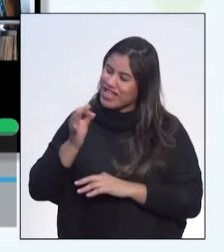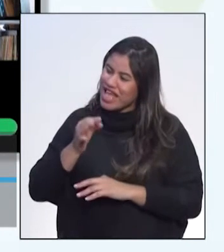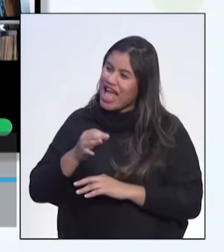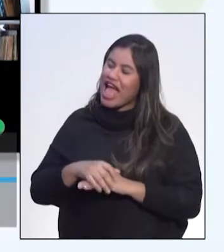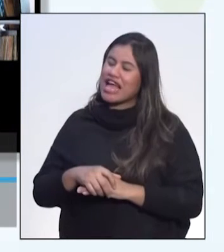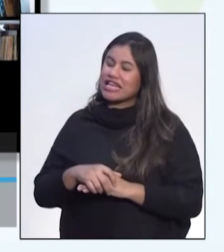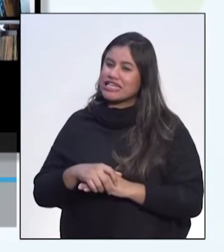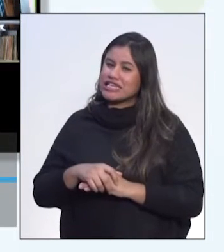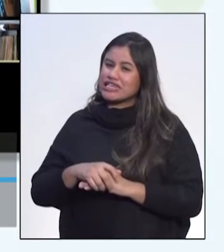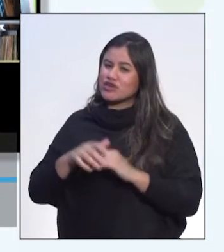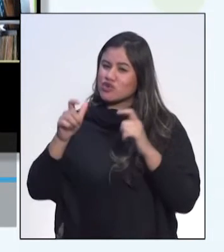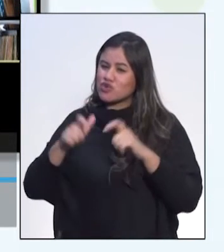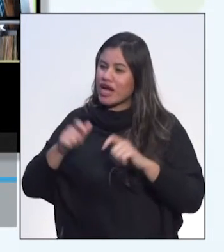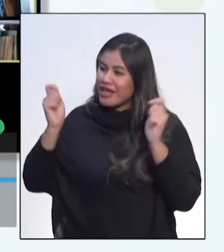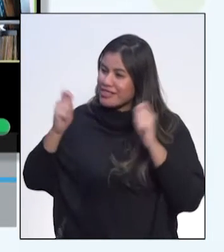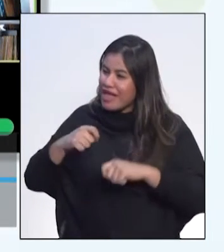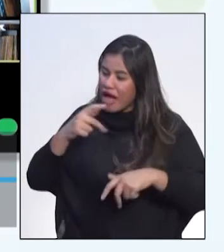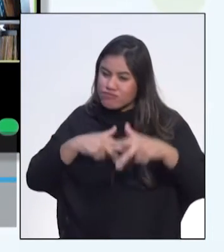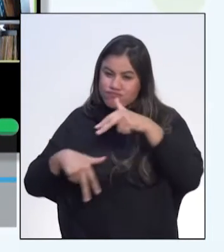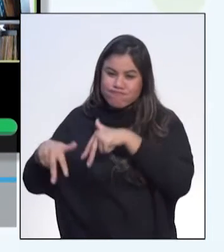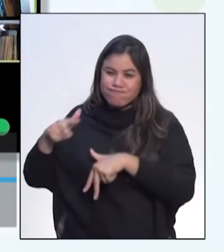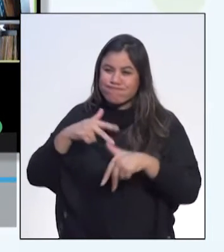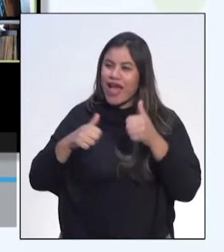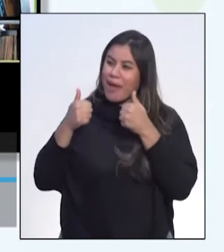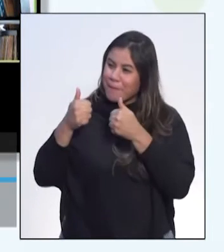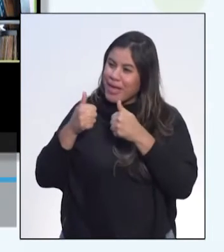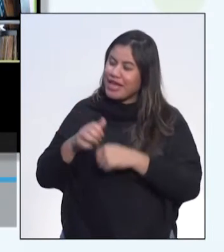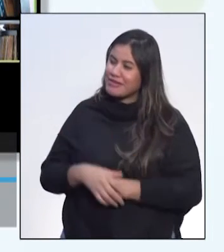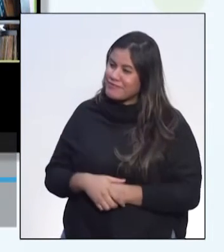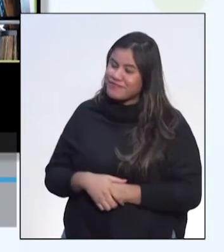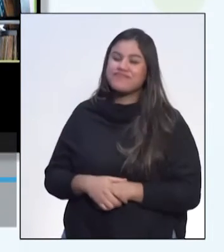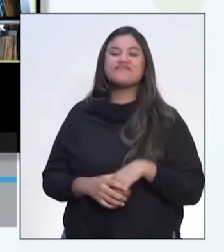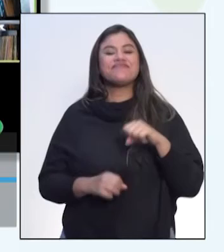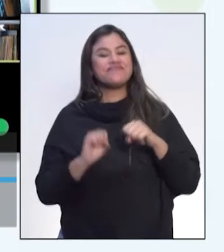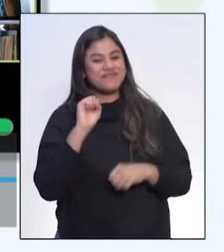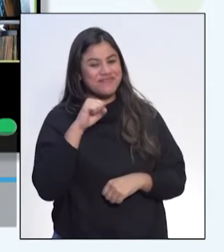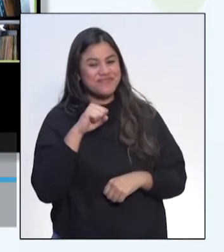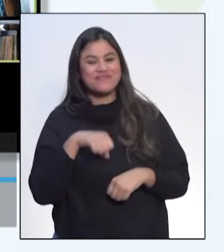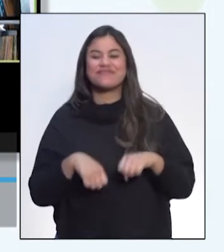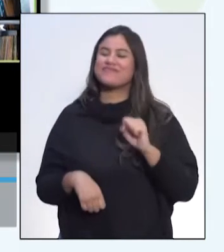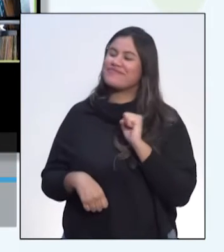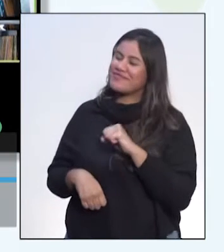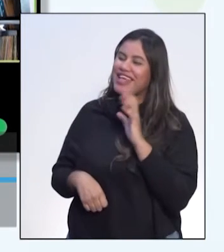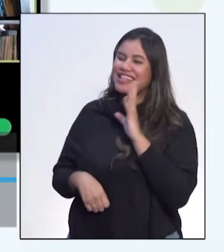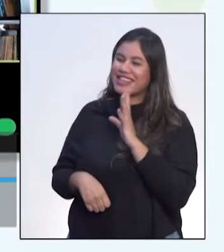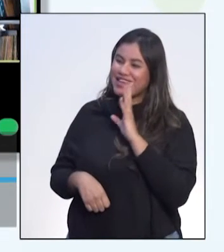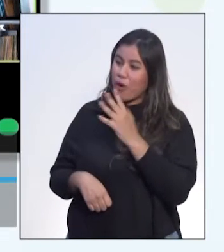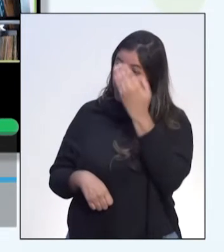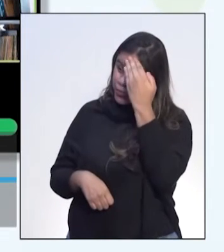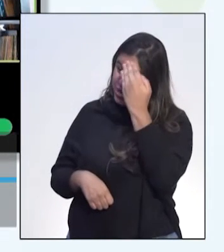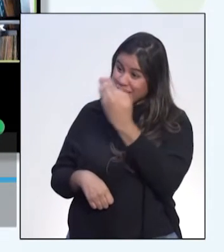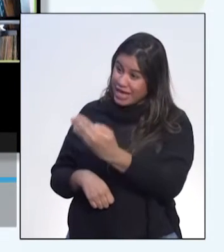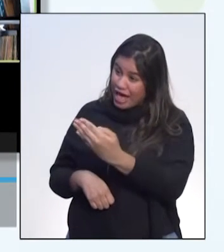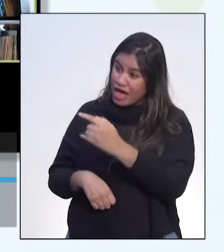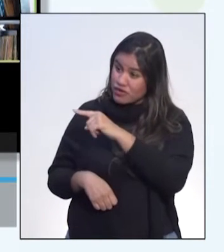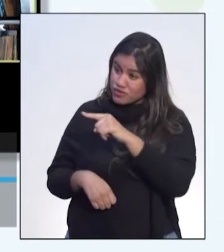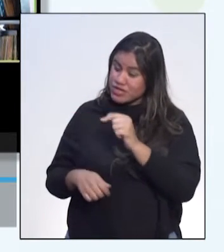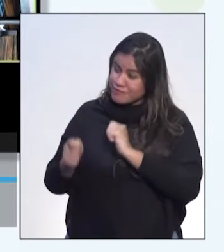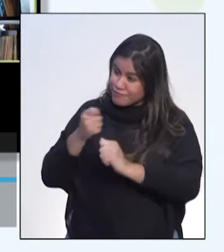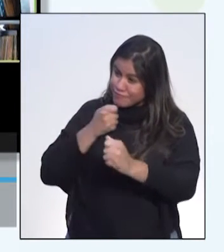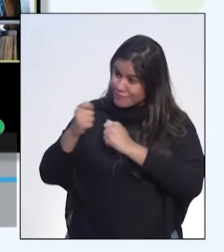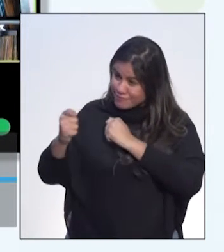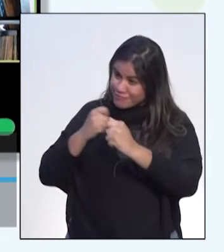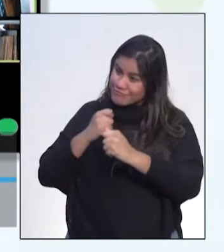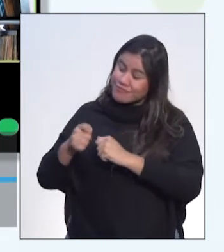mais vontade de transitar, né? Isso. Legal, Paulo. Muito obrigada pela sua entrevista,